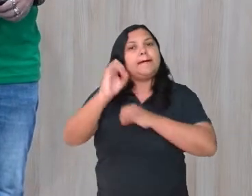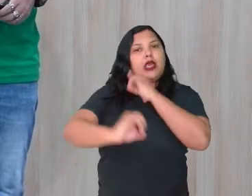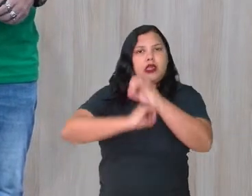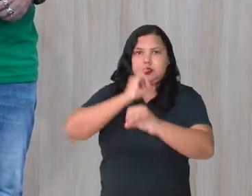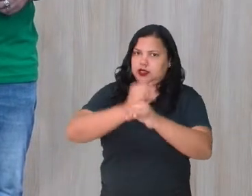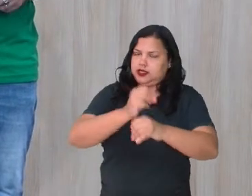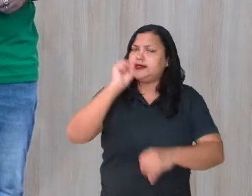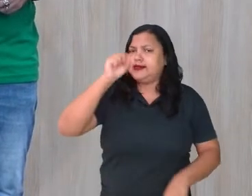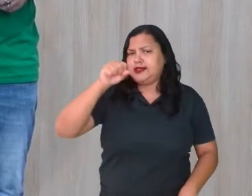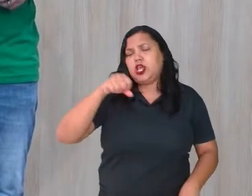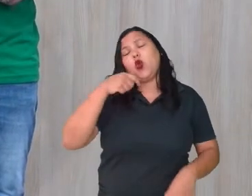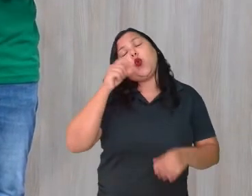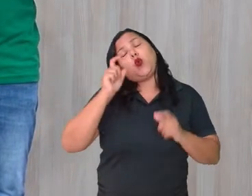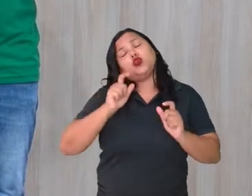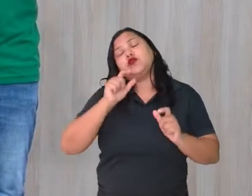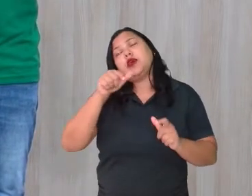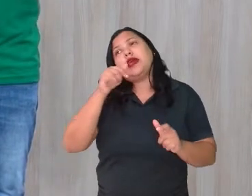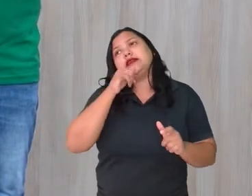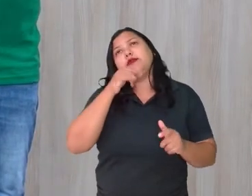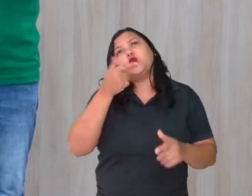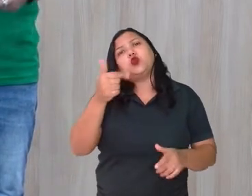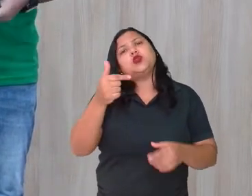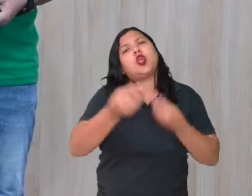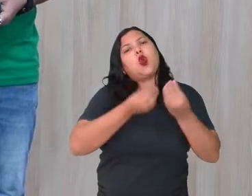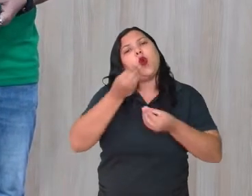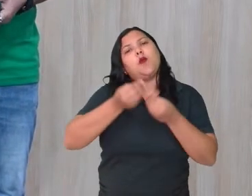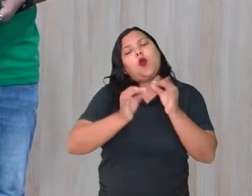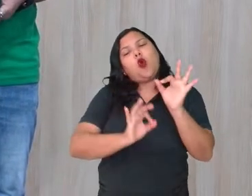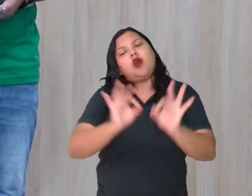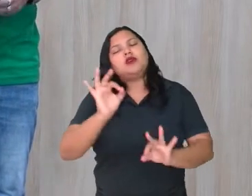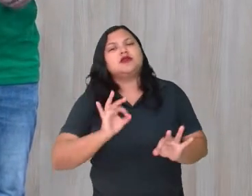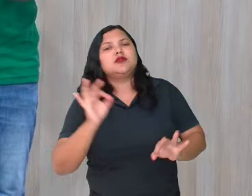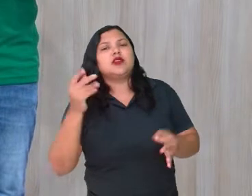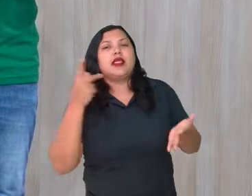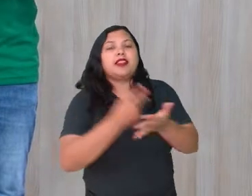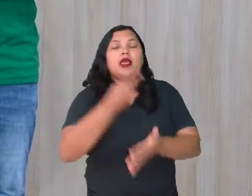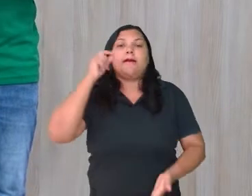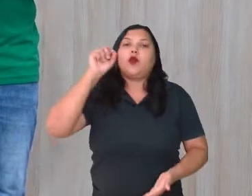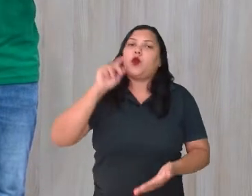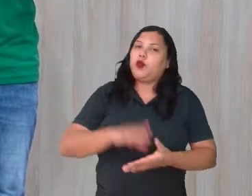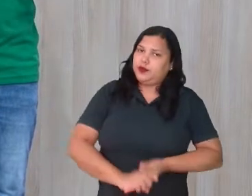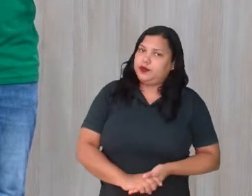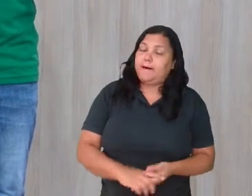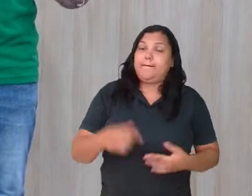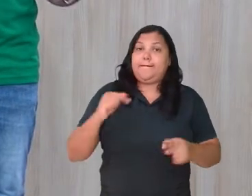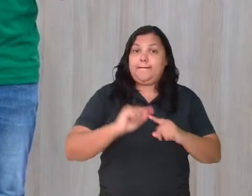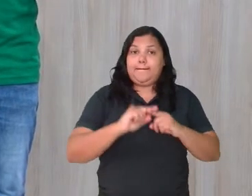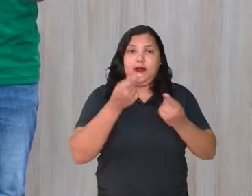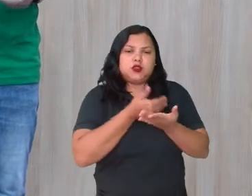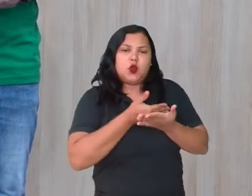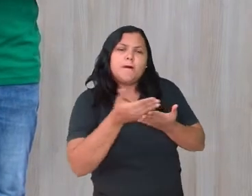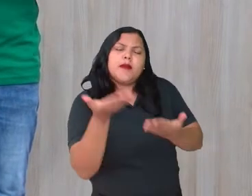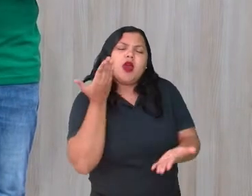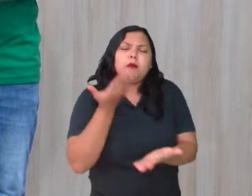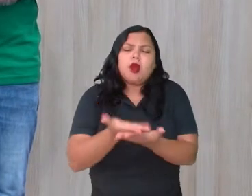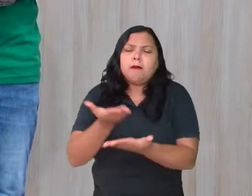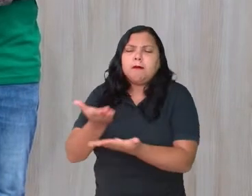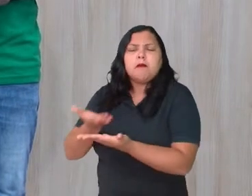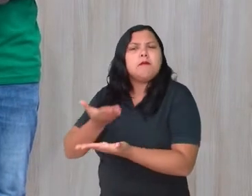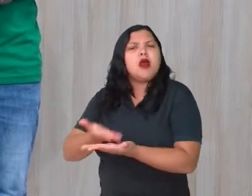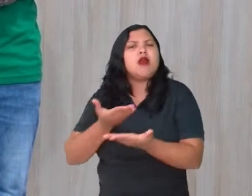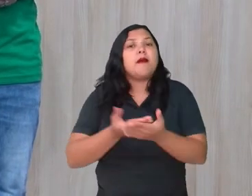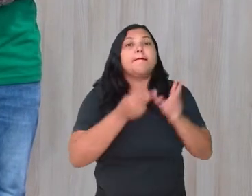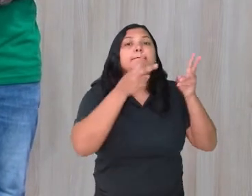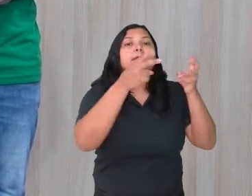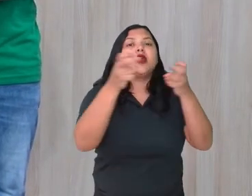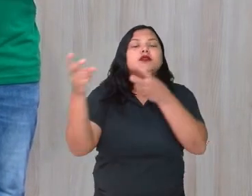né? Onde você não tem como determinar o que é que vai acontecer, mas você começa a fazer alguns estudos e começa a perceber o